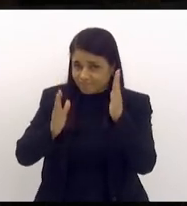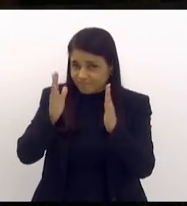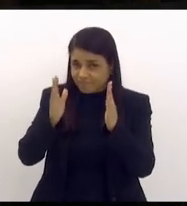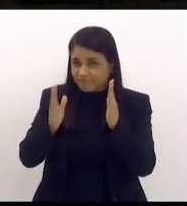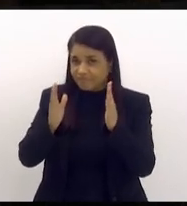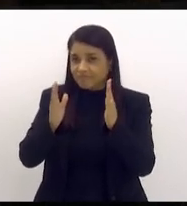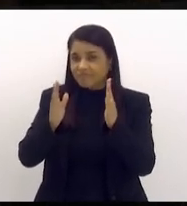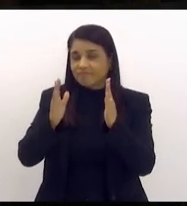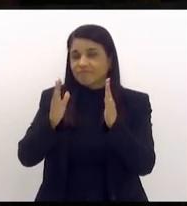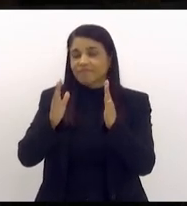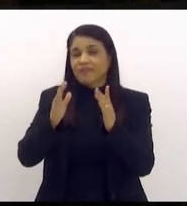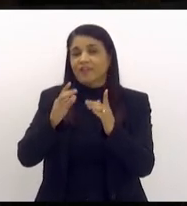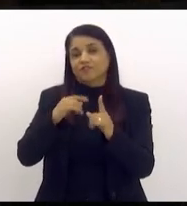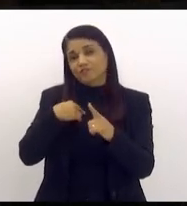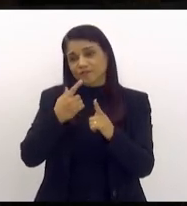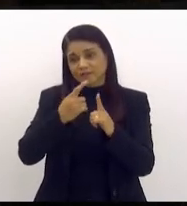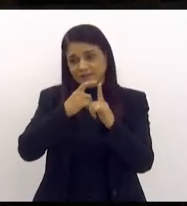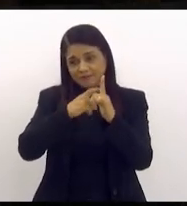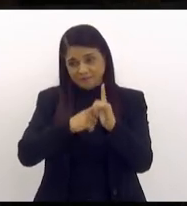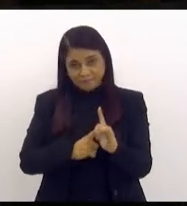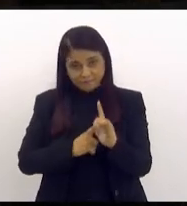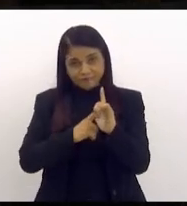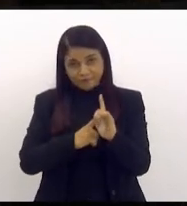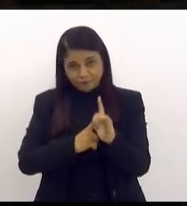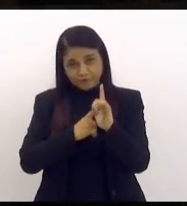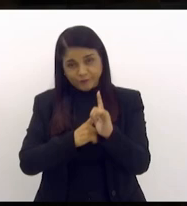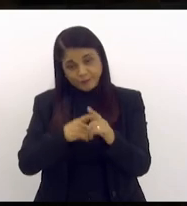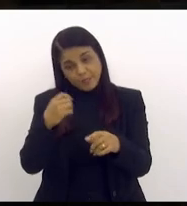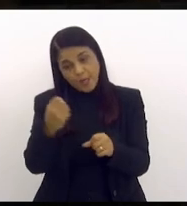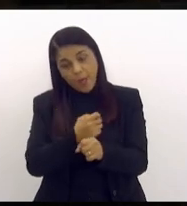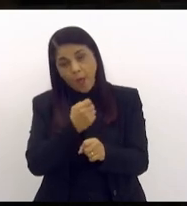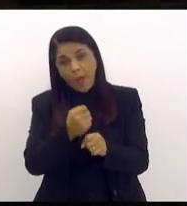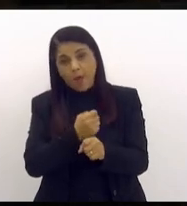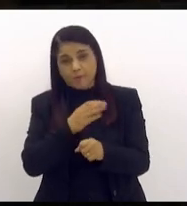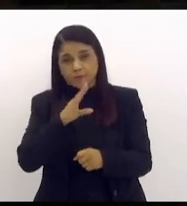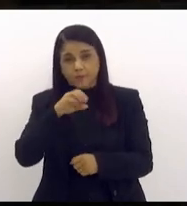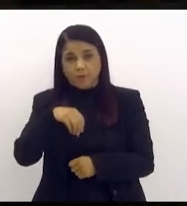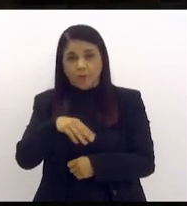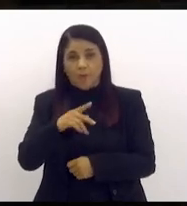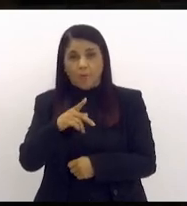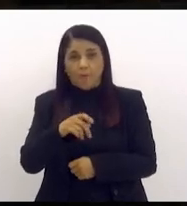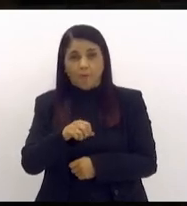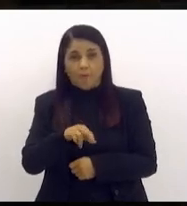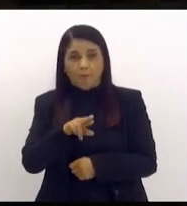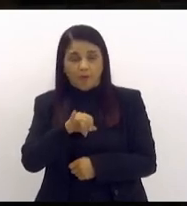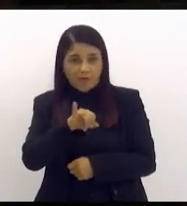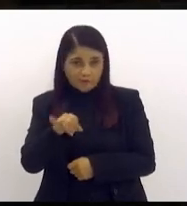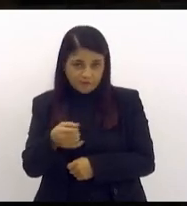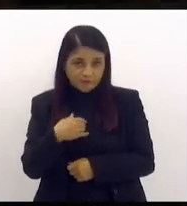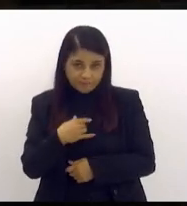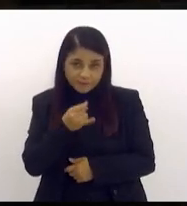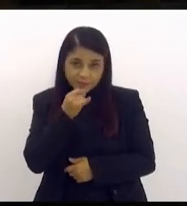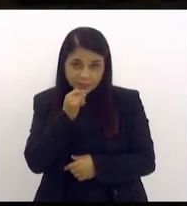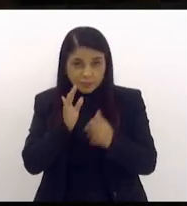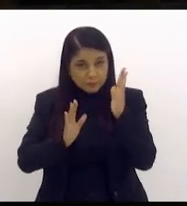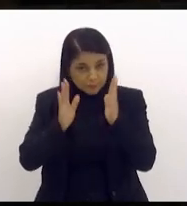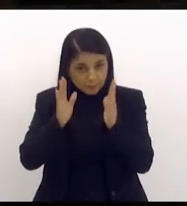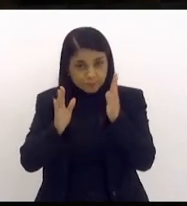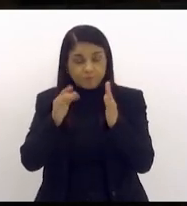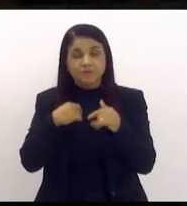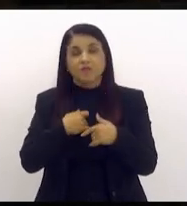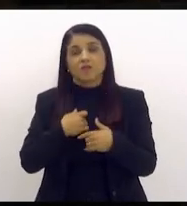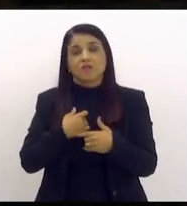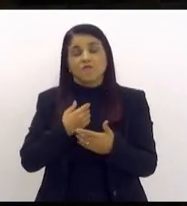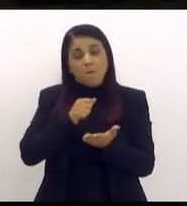passivo deixado pela pela interrupções das obras do compero E aí deputada Verônica não foi só o